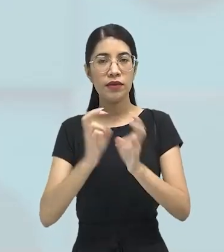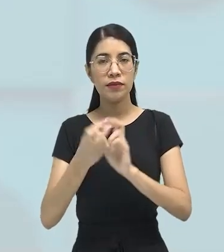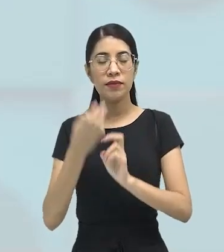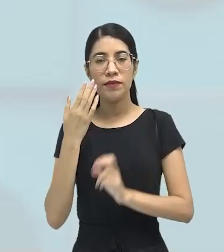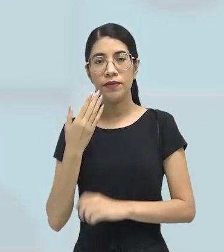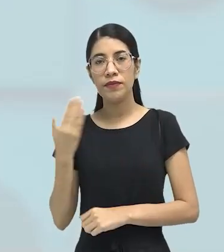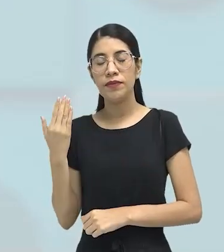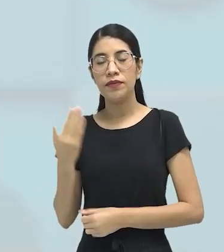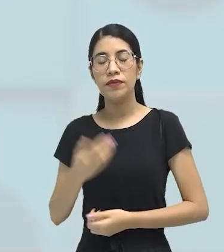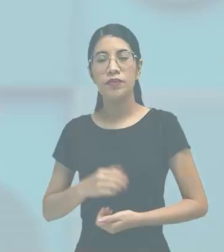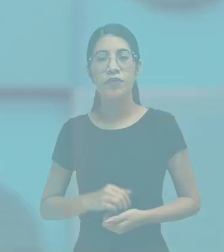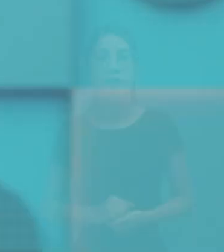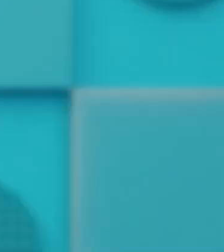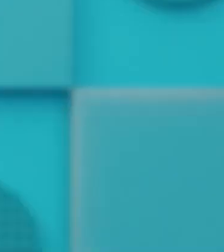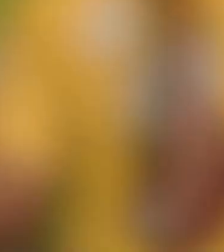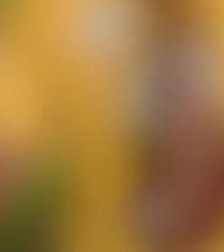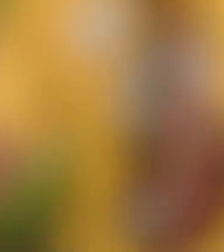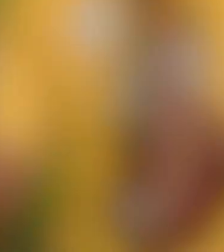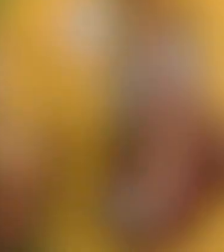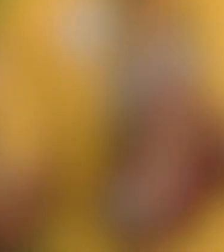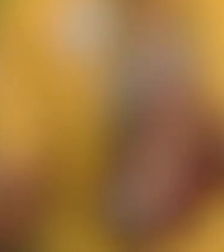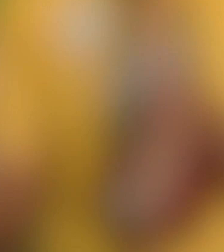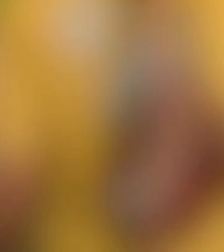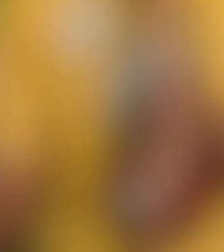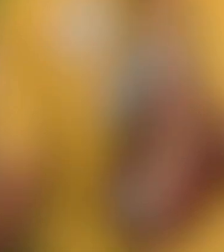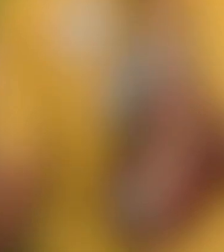acontece. Acompanhe.